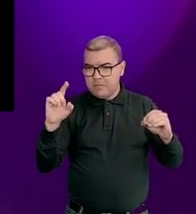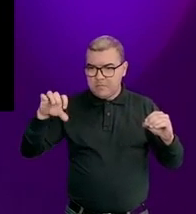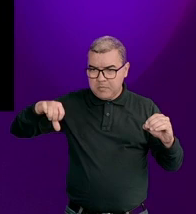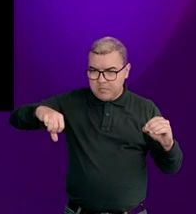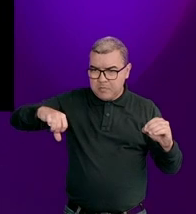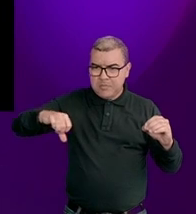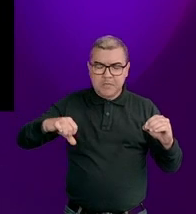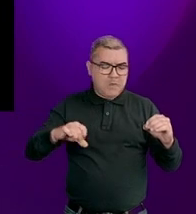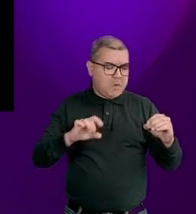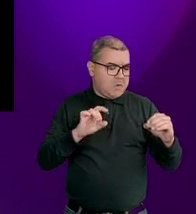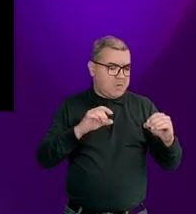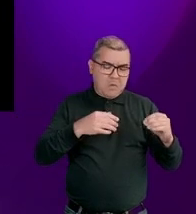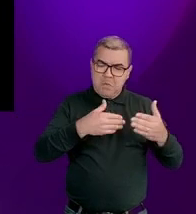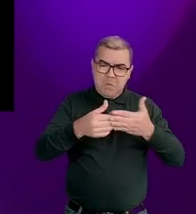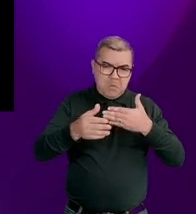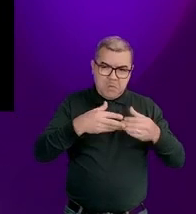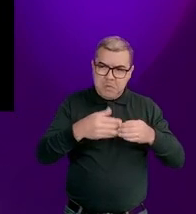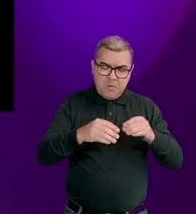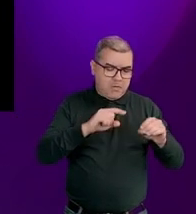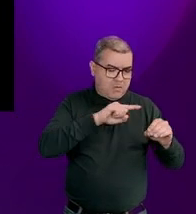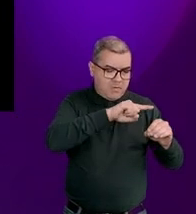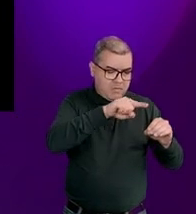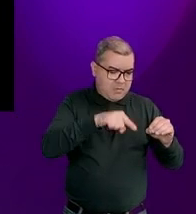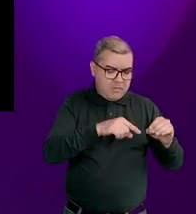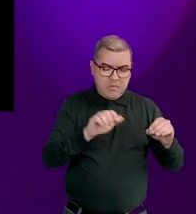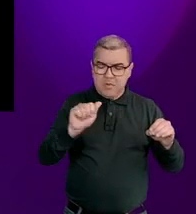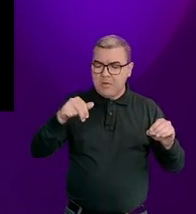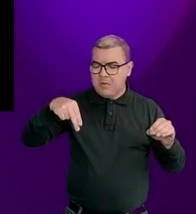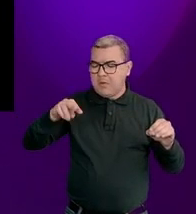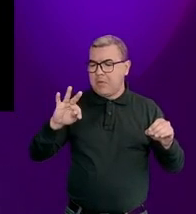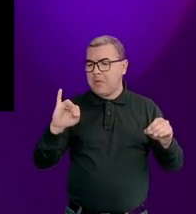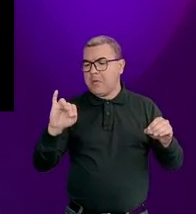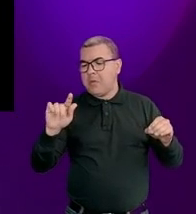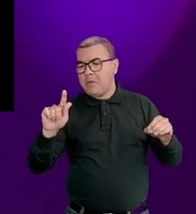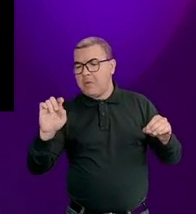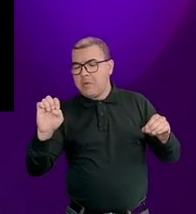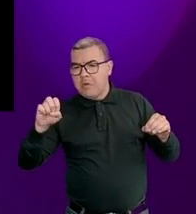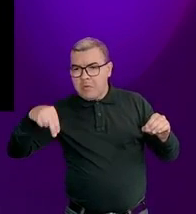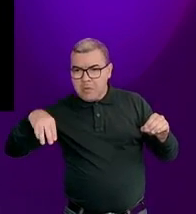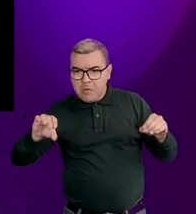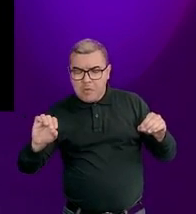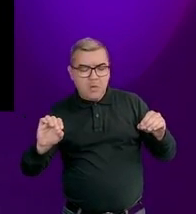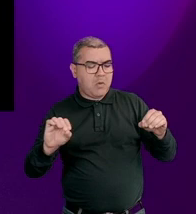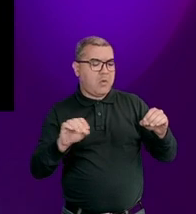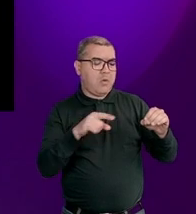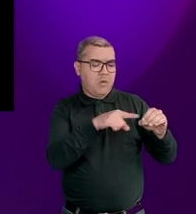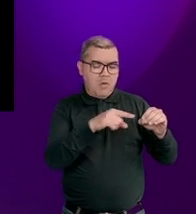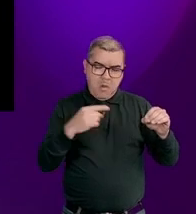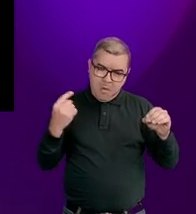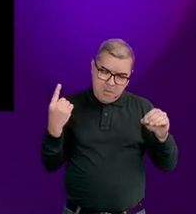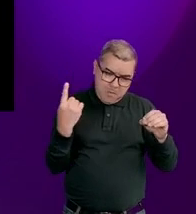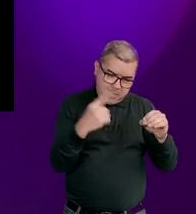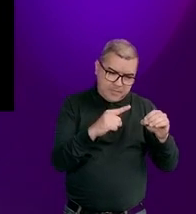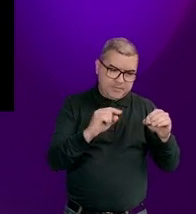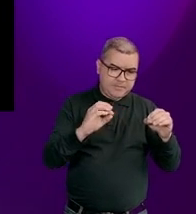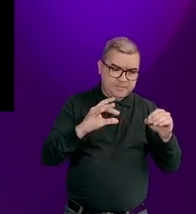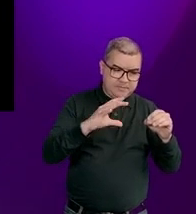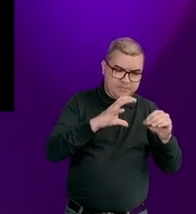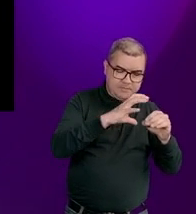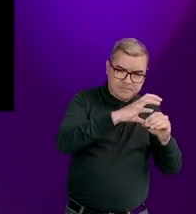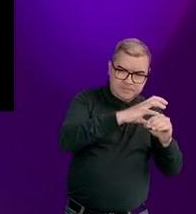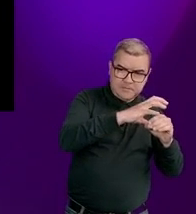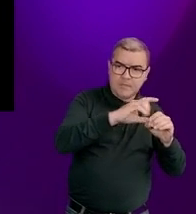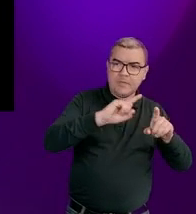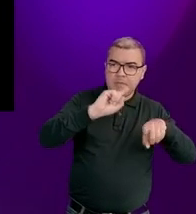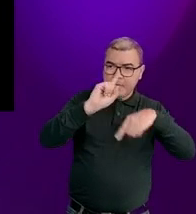contra qualquer antígeno que a gente queira trabalhar para atingir a neoplasia. Depois dessa